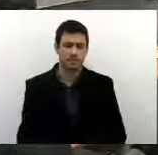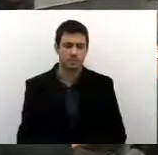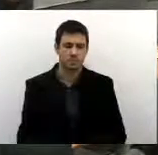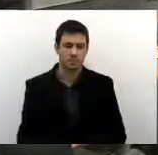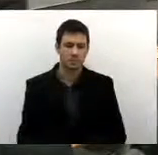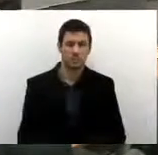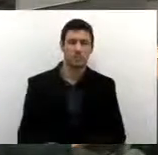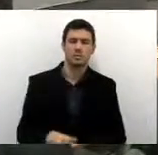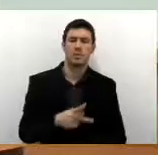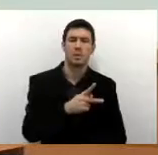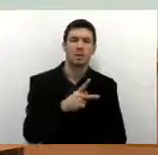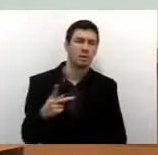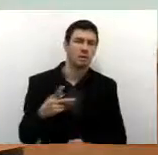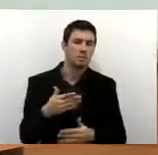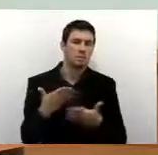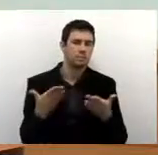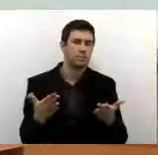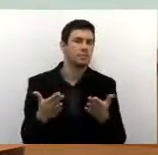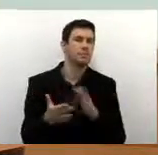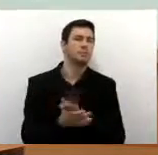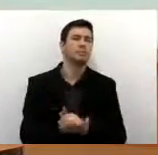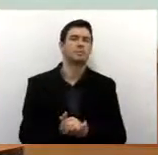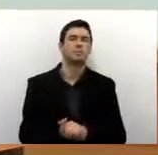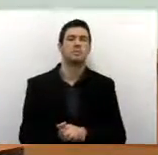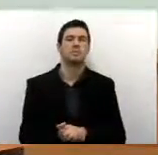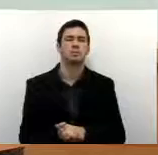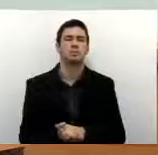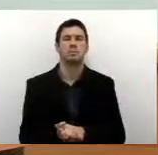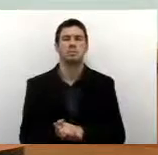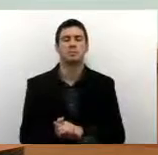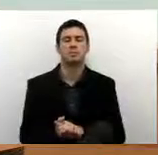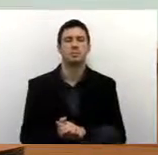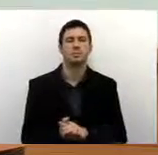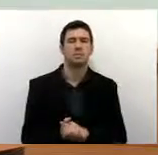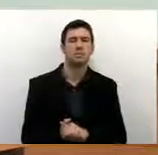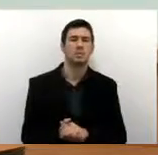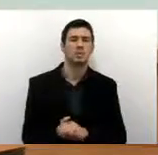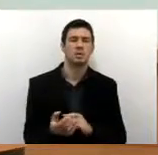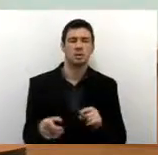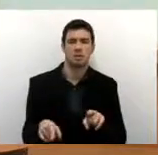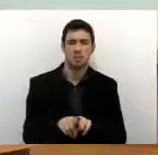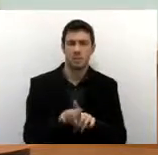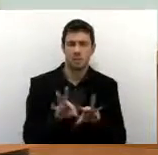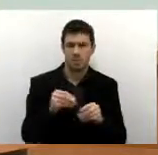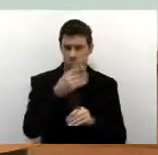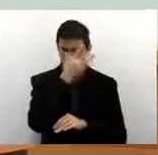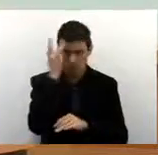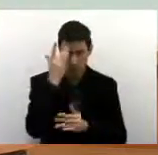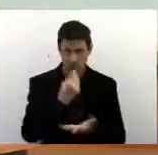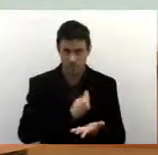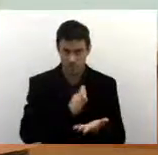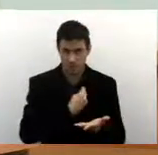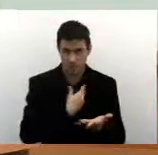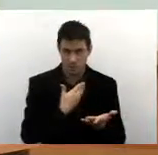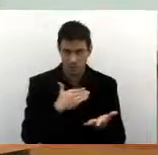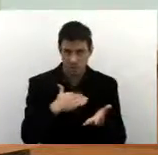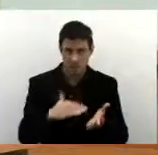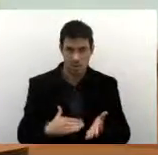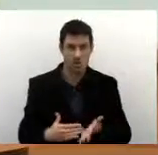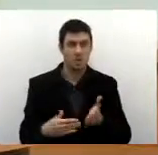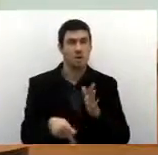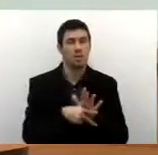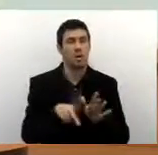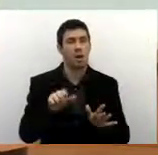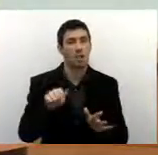Senhor presidente, senhores vereadores aqui presentes, os demais aqui presentes, cumprimentar o secretário Abdo